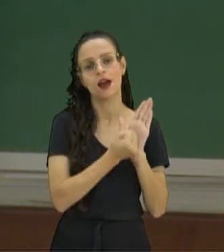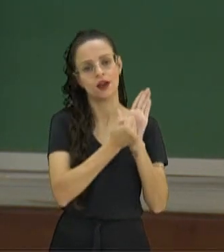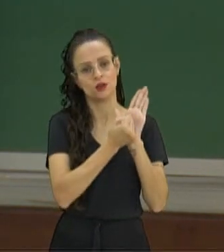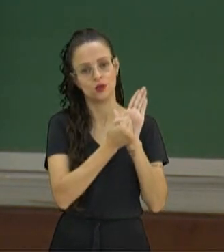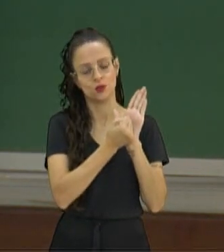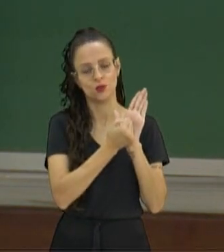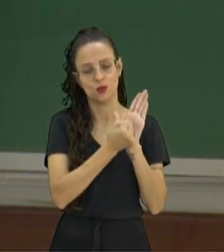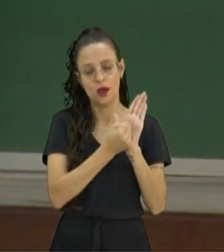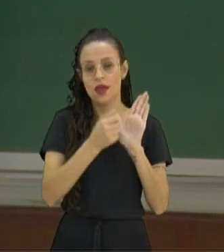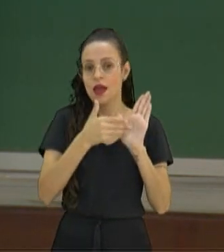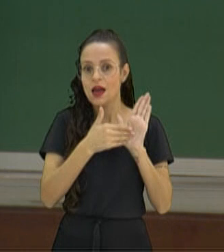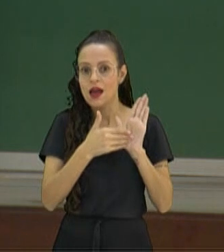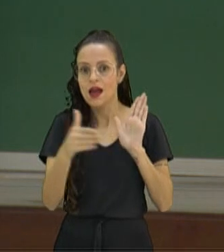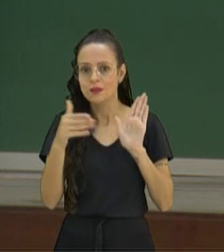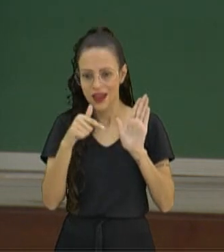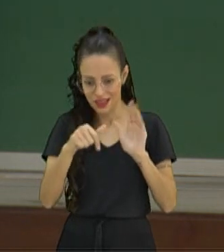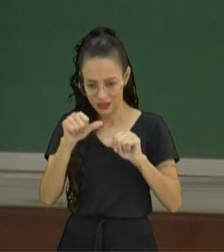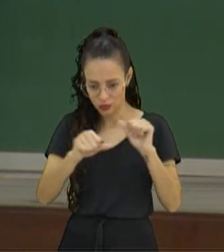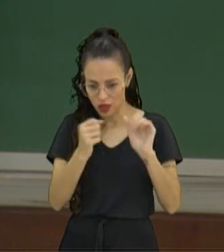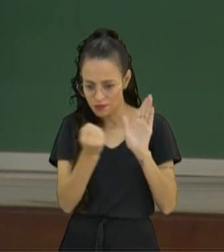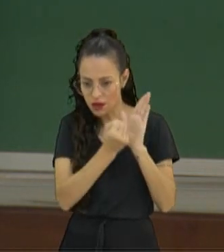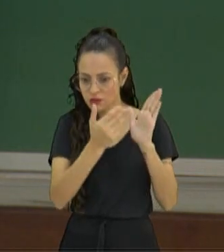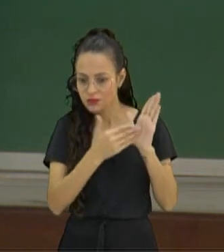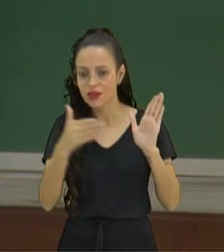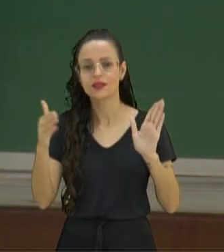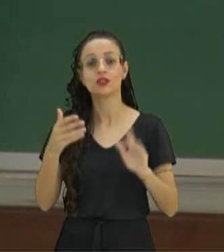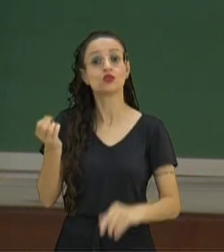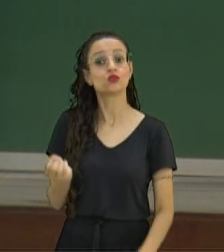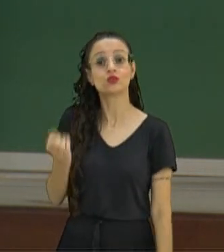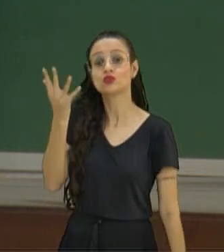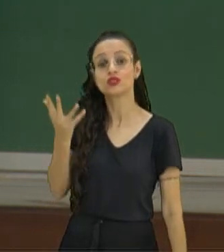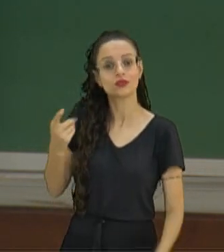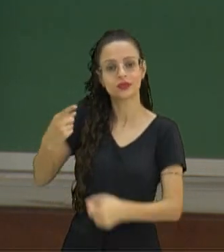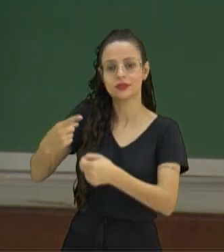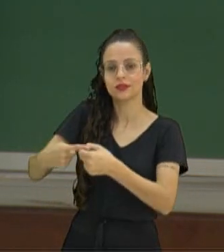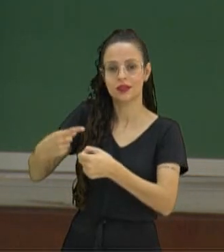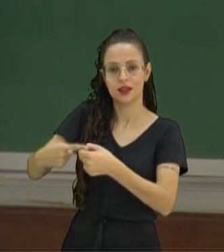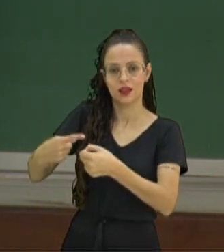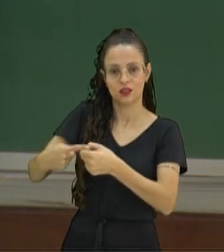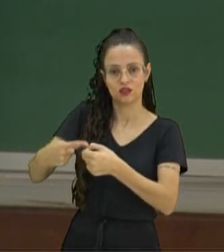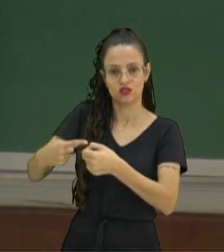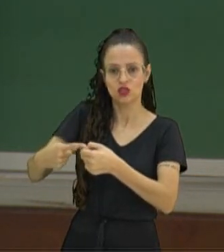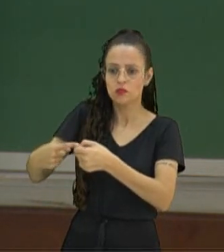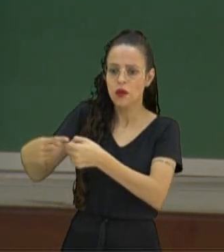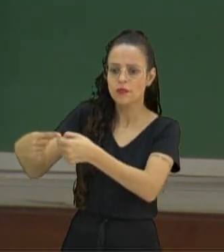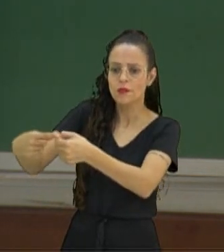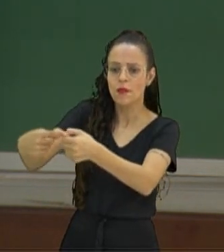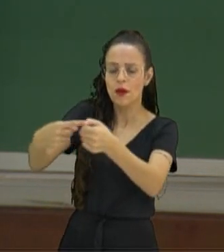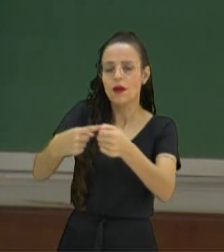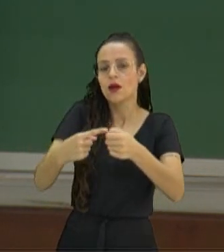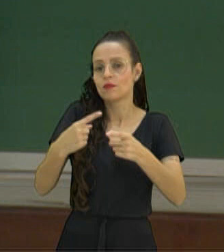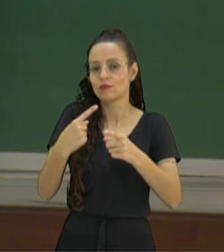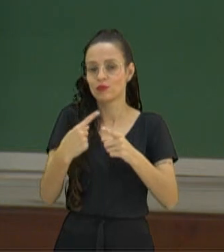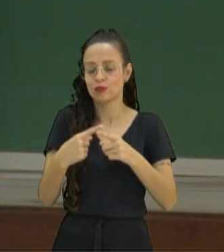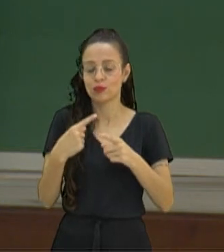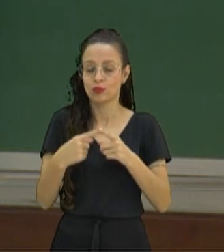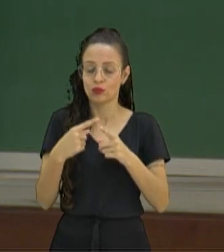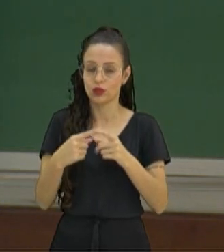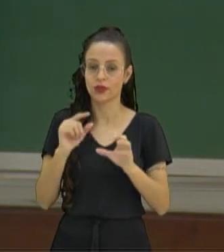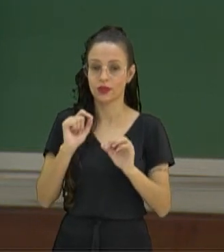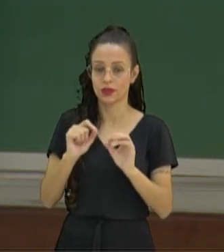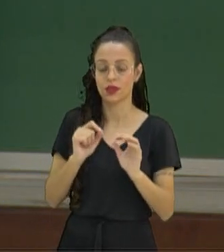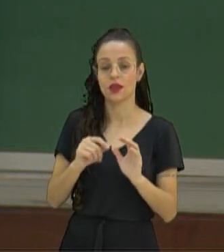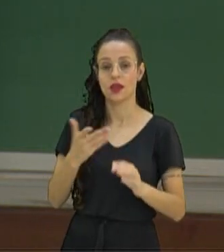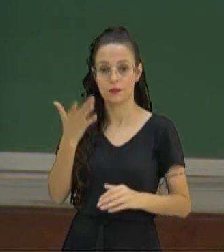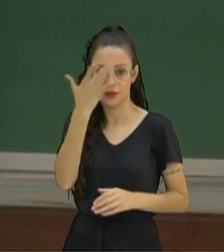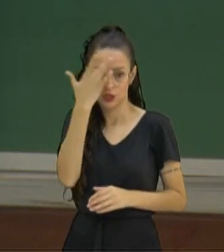aqui. É a partir dessa mudança que a gente vai ter, por exemplo, o surgimento das cidades, dos núcleos urbanos, porque aí as pessoas vão